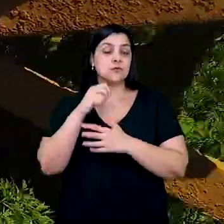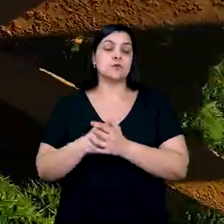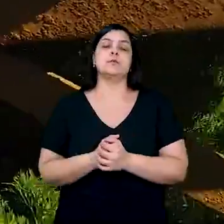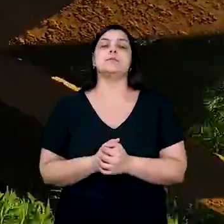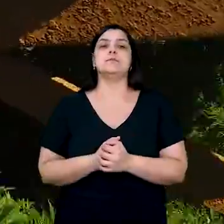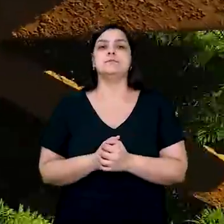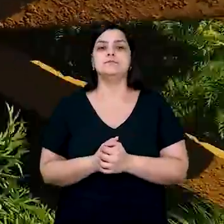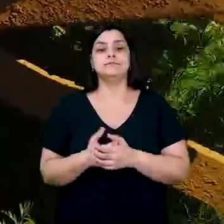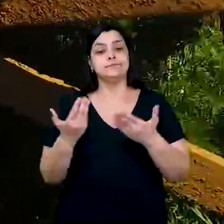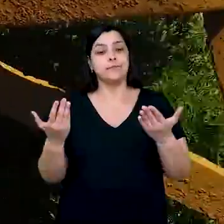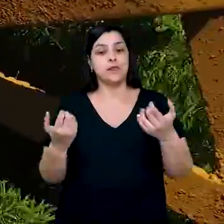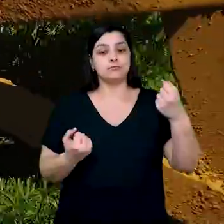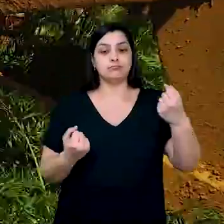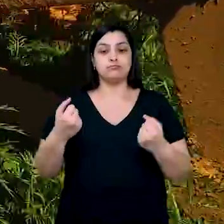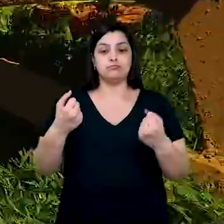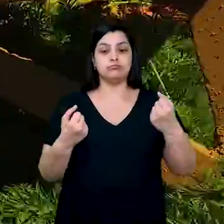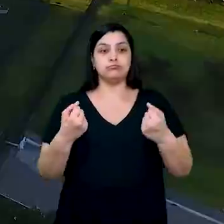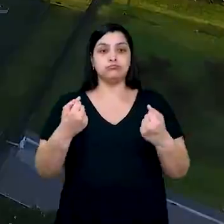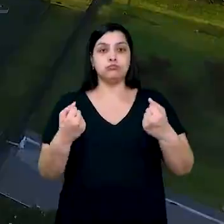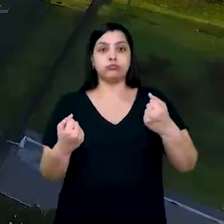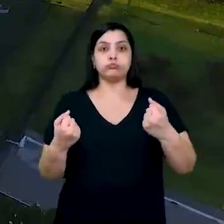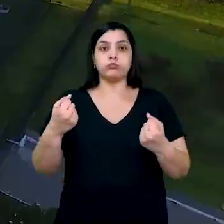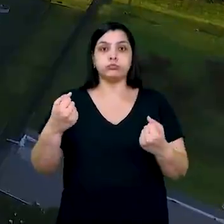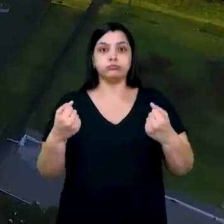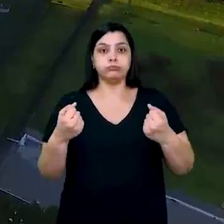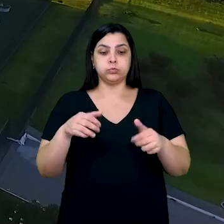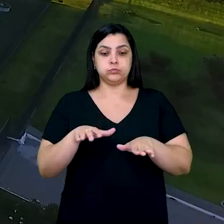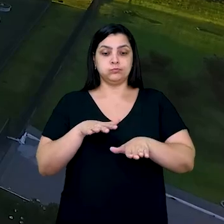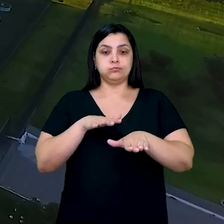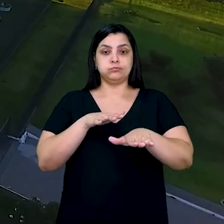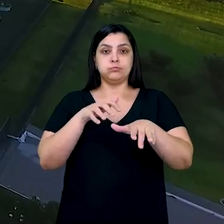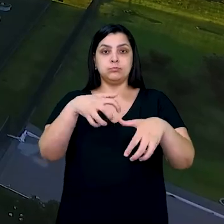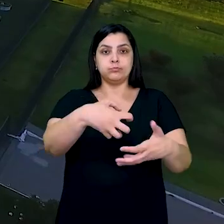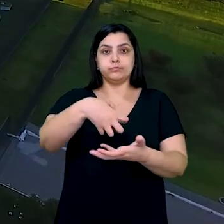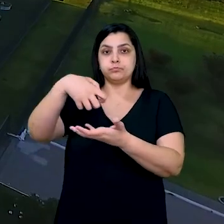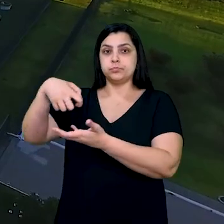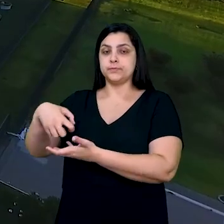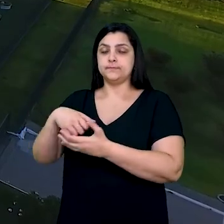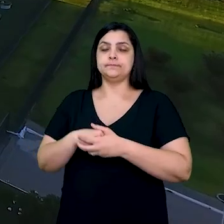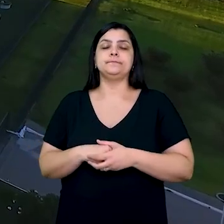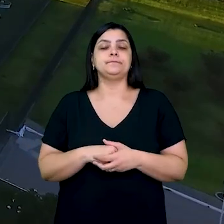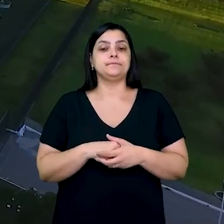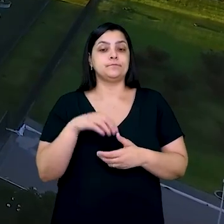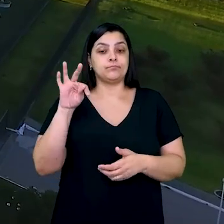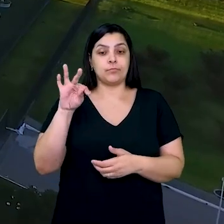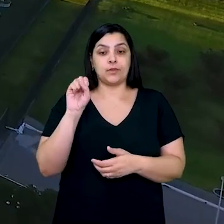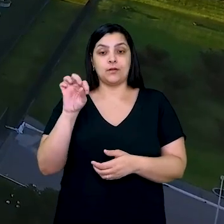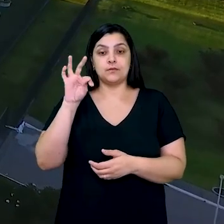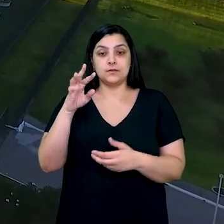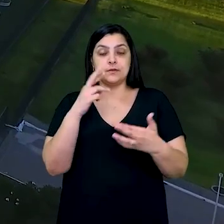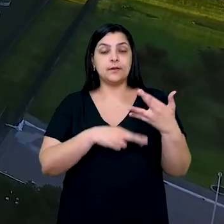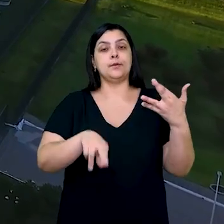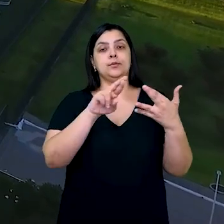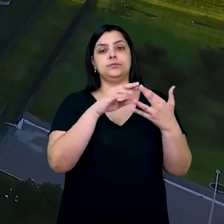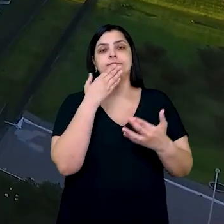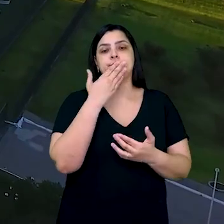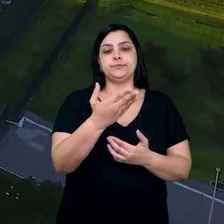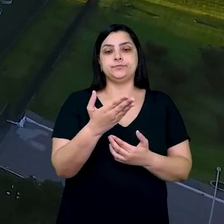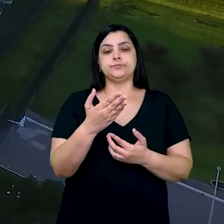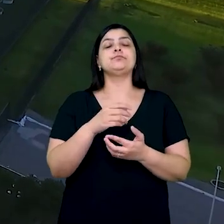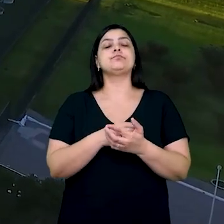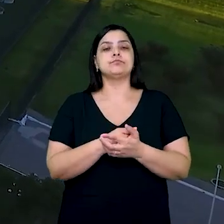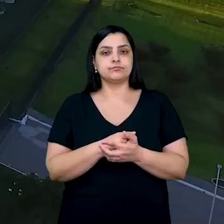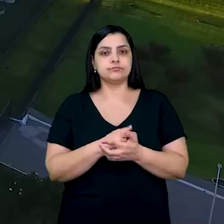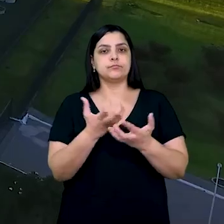no caso, a de tratorista. O entendimento foi mantido pela 7ª Turma do Tribunal Superior do Trabalho. O profissional,